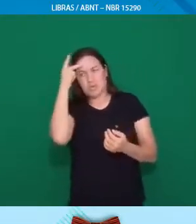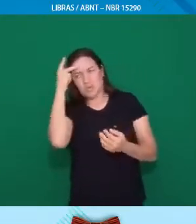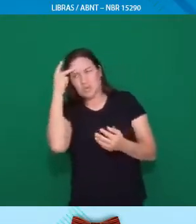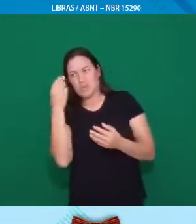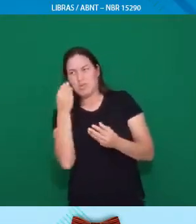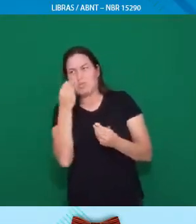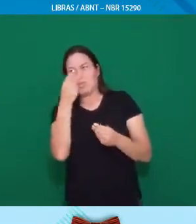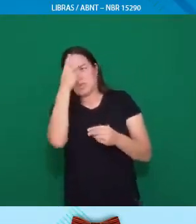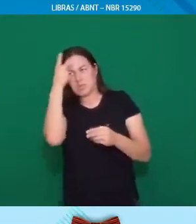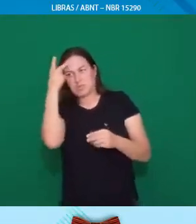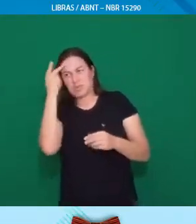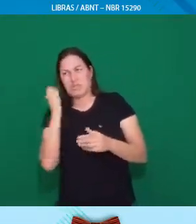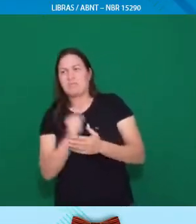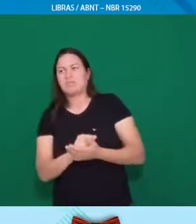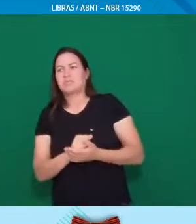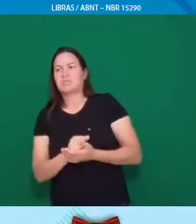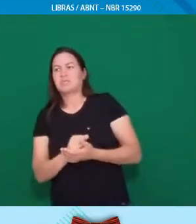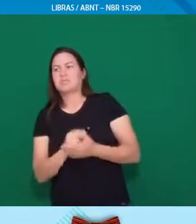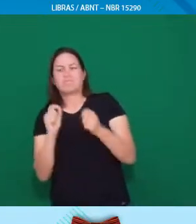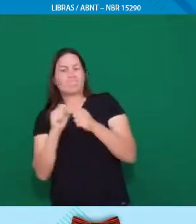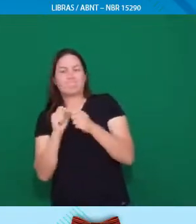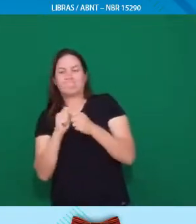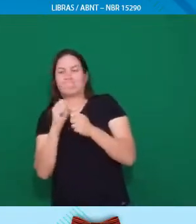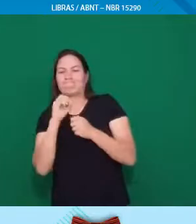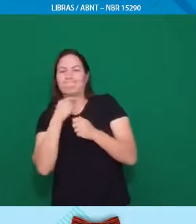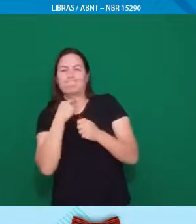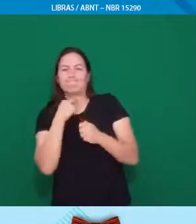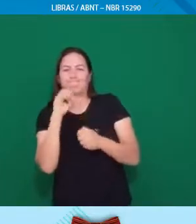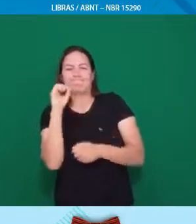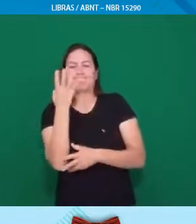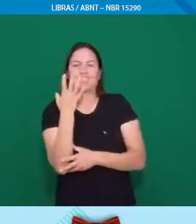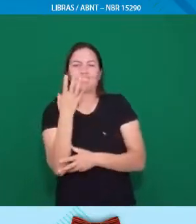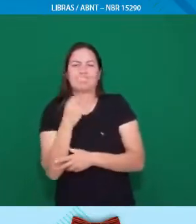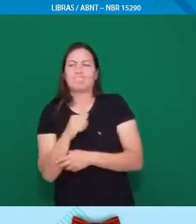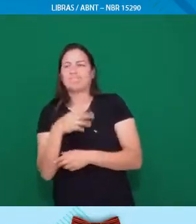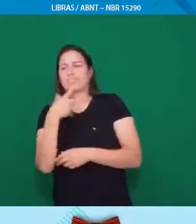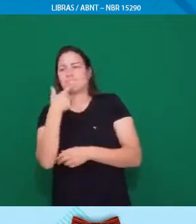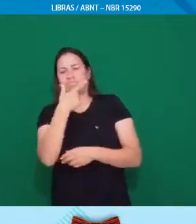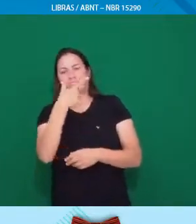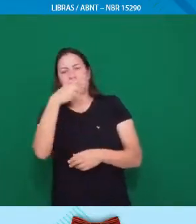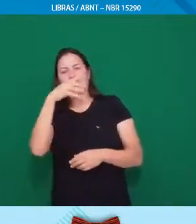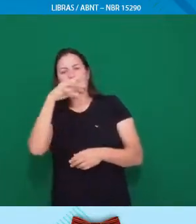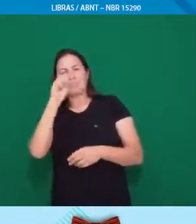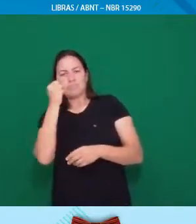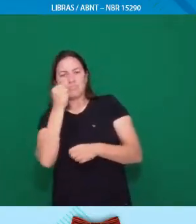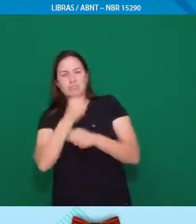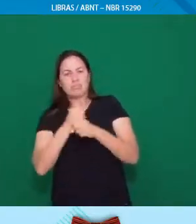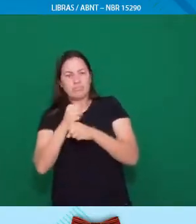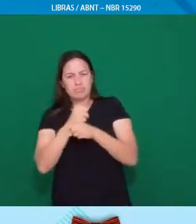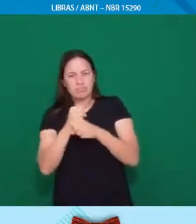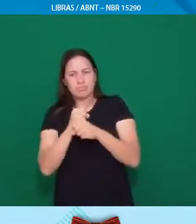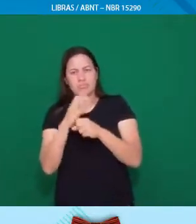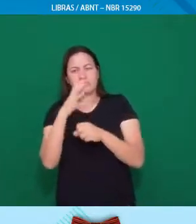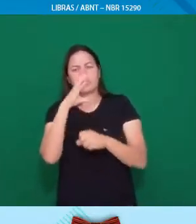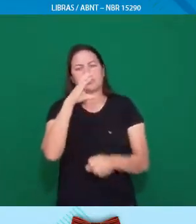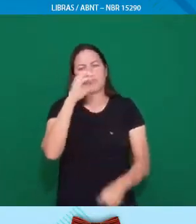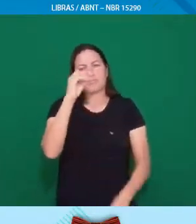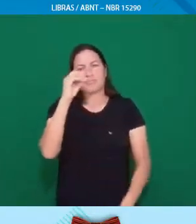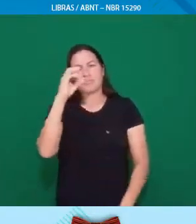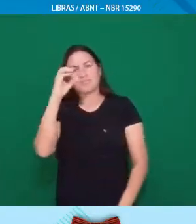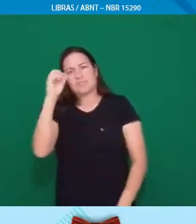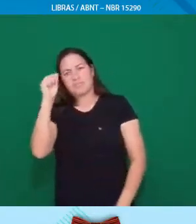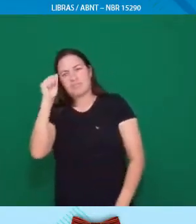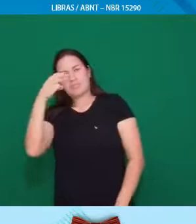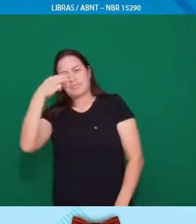Lisa do processo não dá para fazer então isso nesses 28 anos de cochran e 27 de